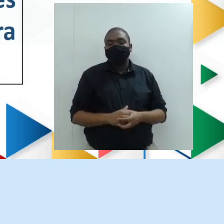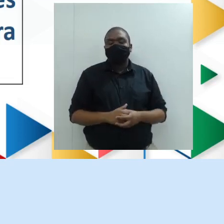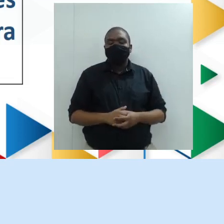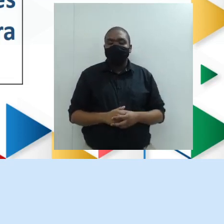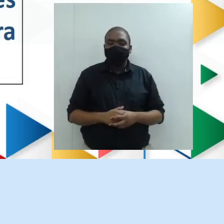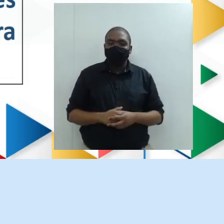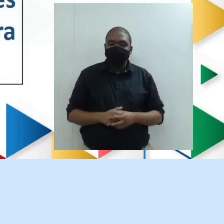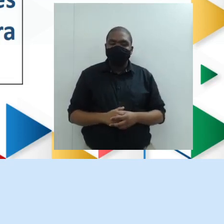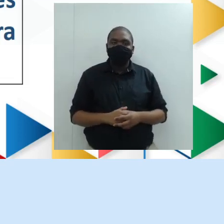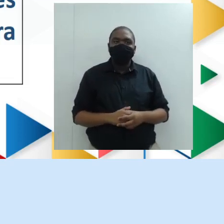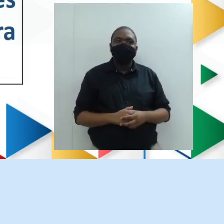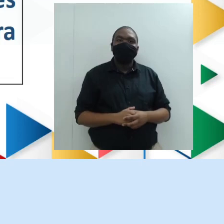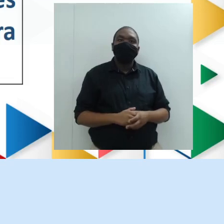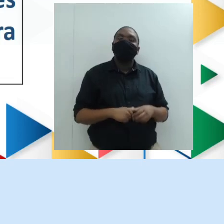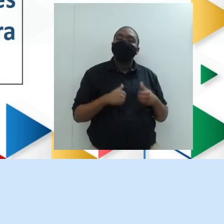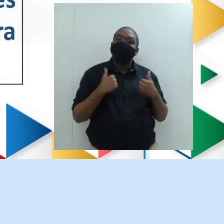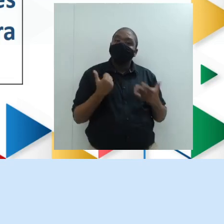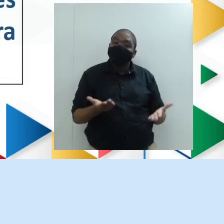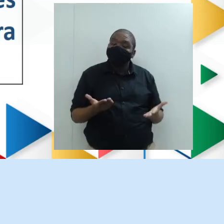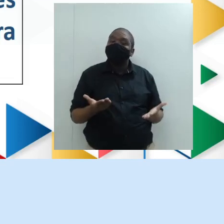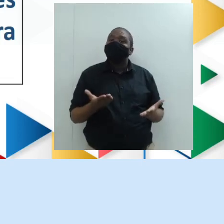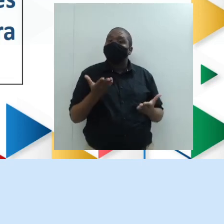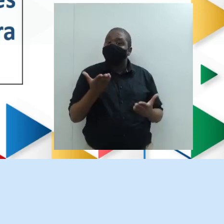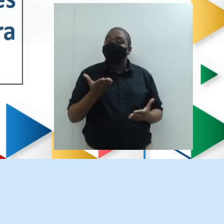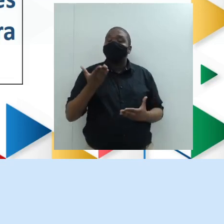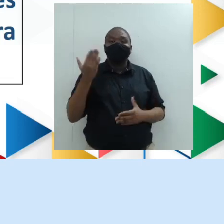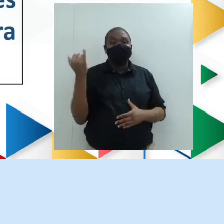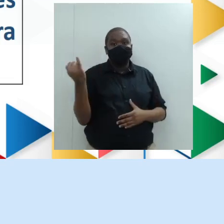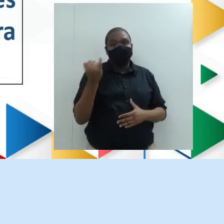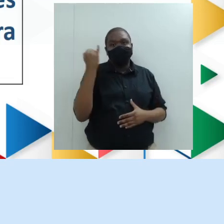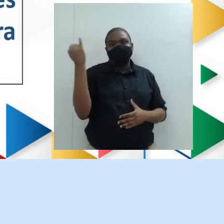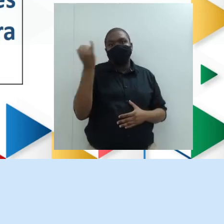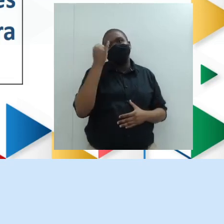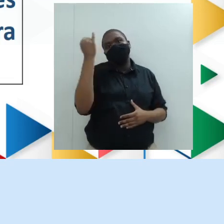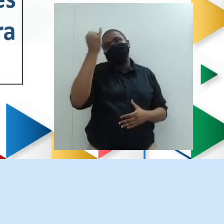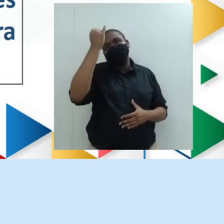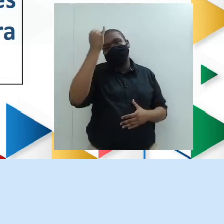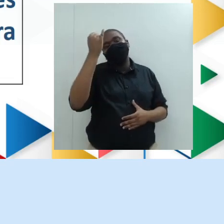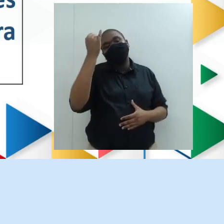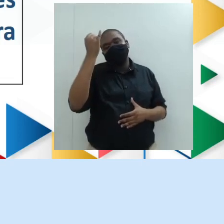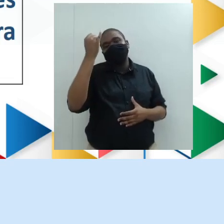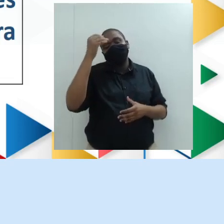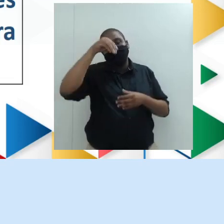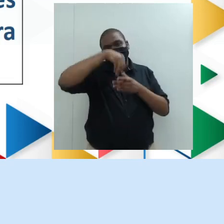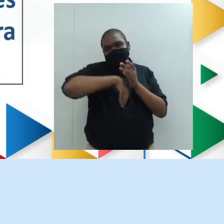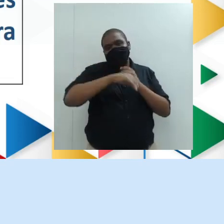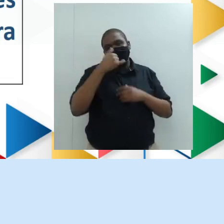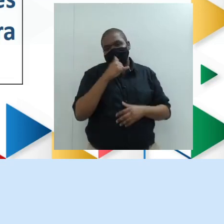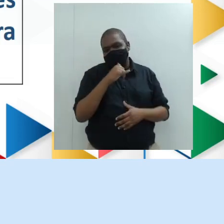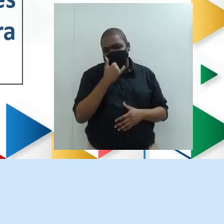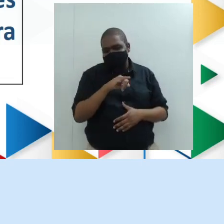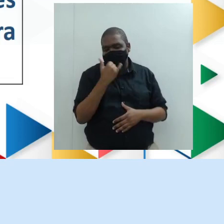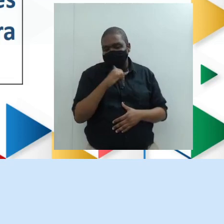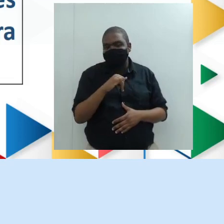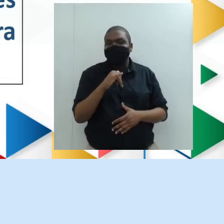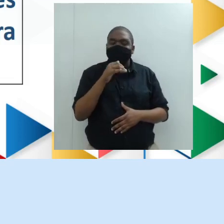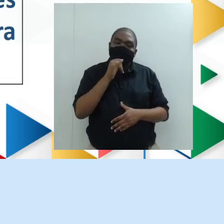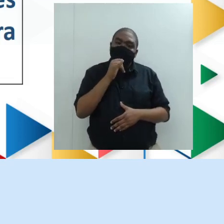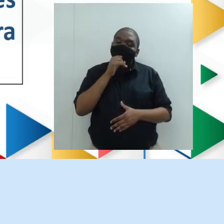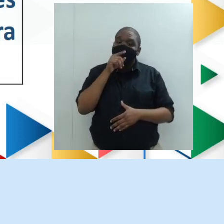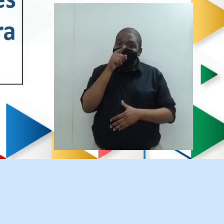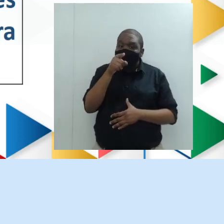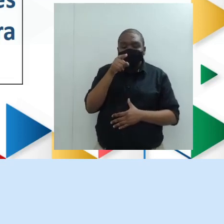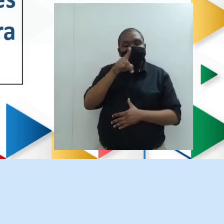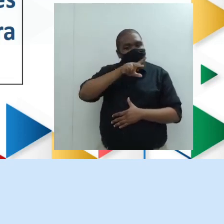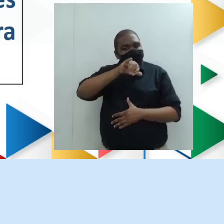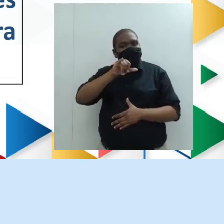interruptor. Esses elementos eles são fundamentais para quaisquer circuitos elétricos, principalmente quando você vai